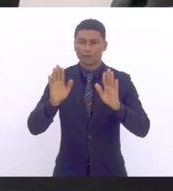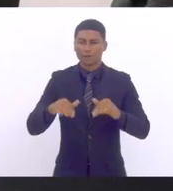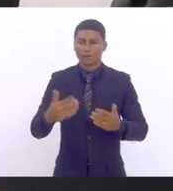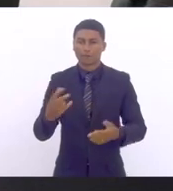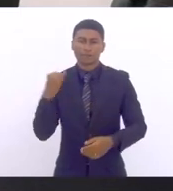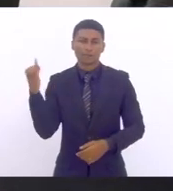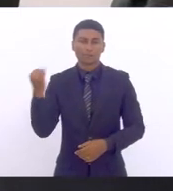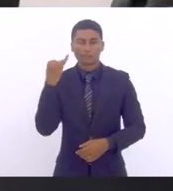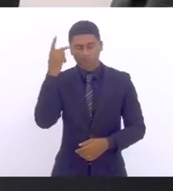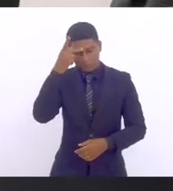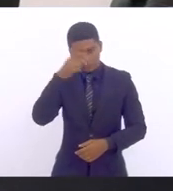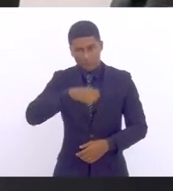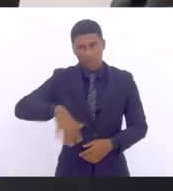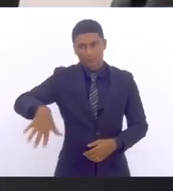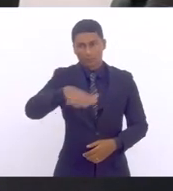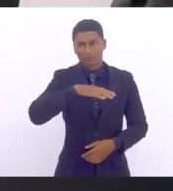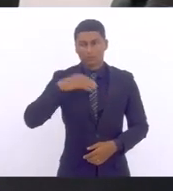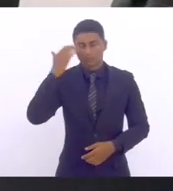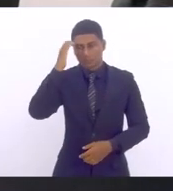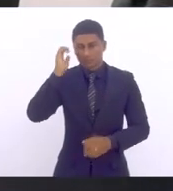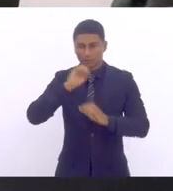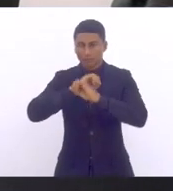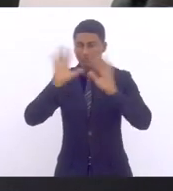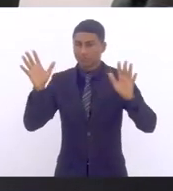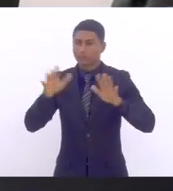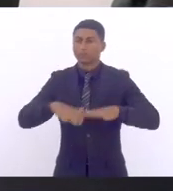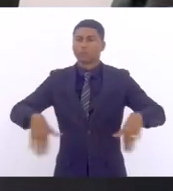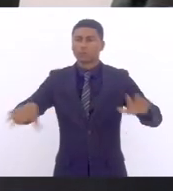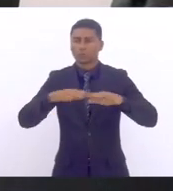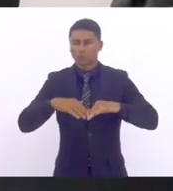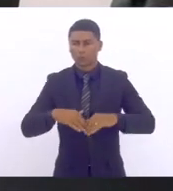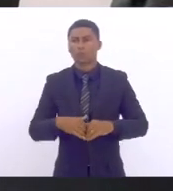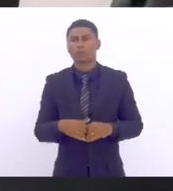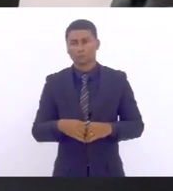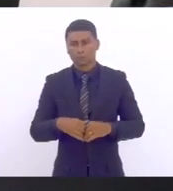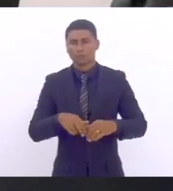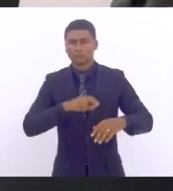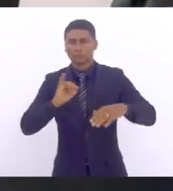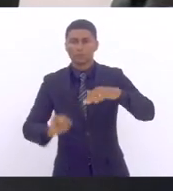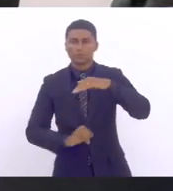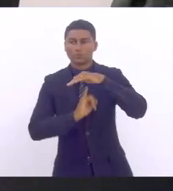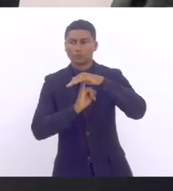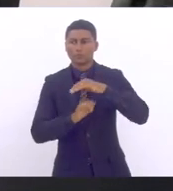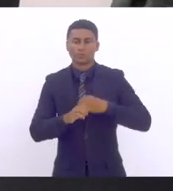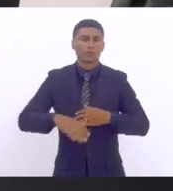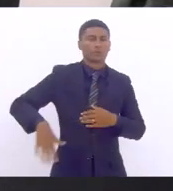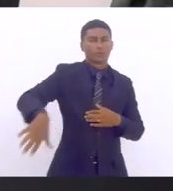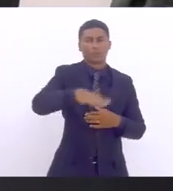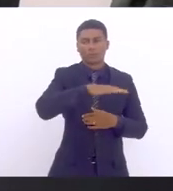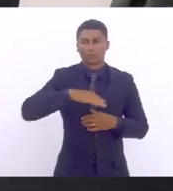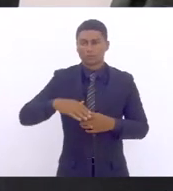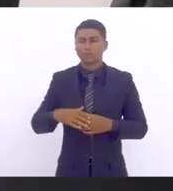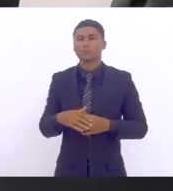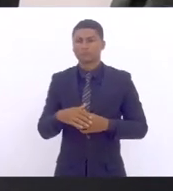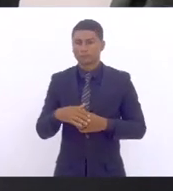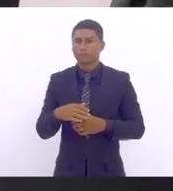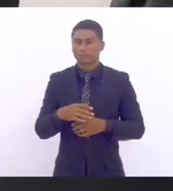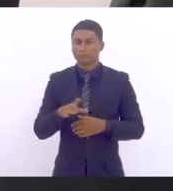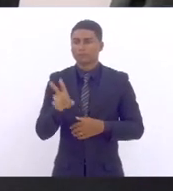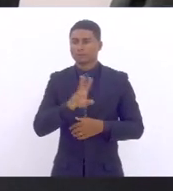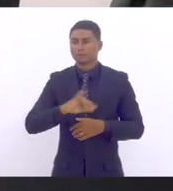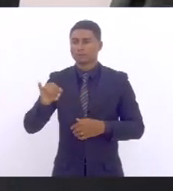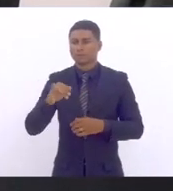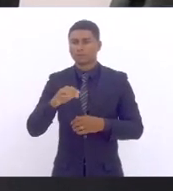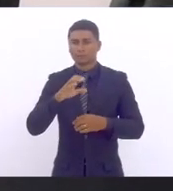que as pessoas tenham claro que todos serão considerados, as instituições aqui, tudo isso será levado em conta para